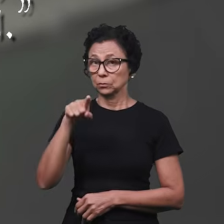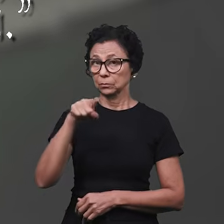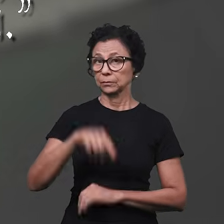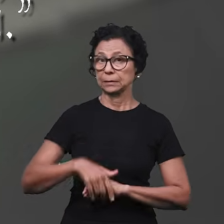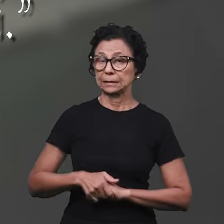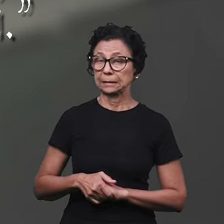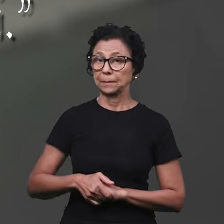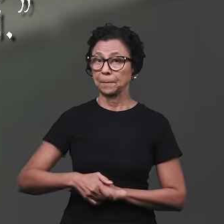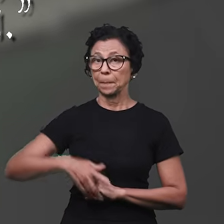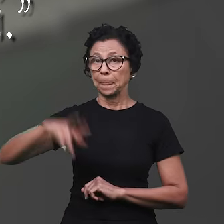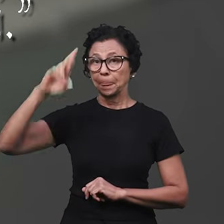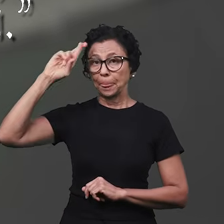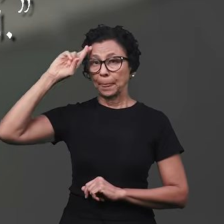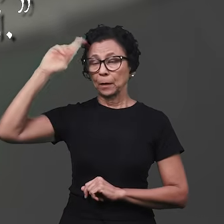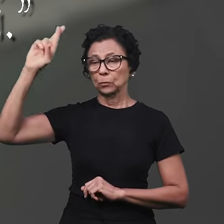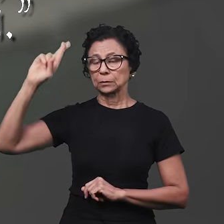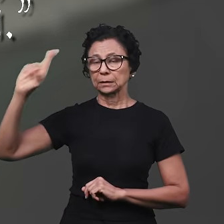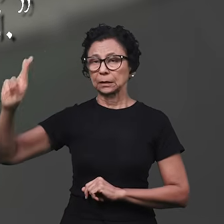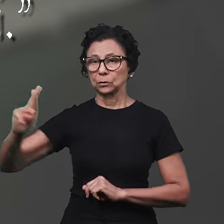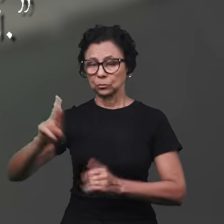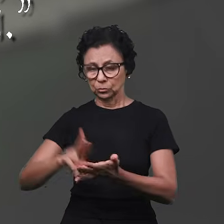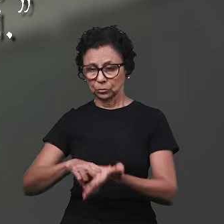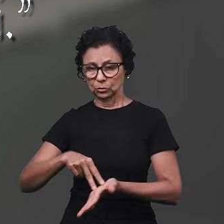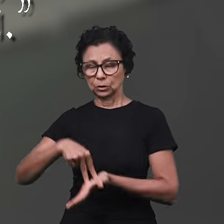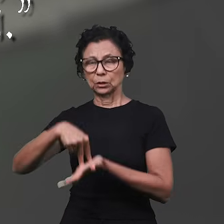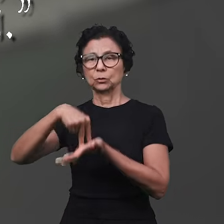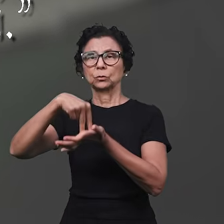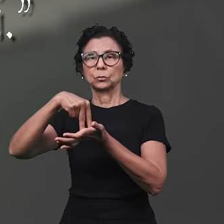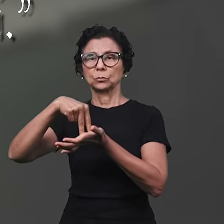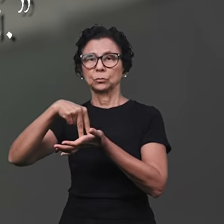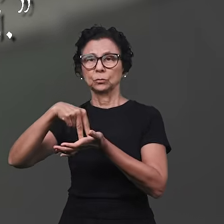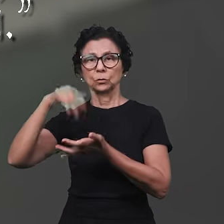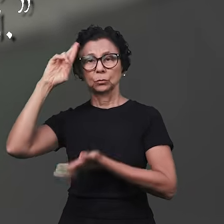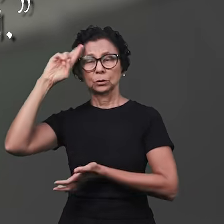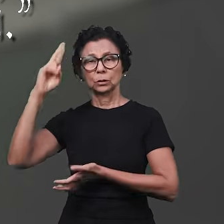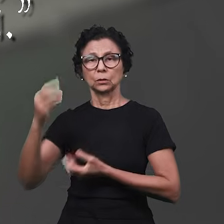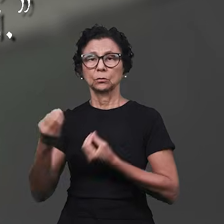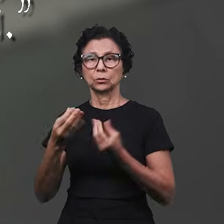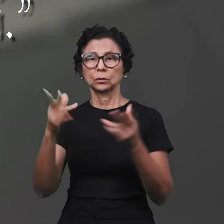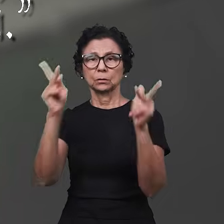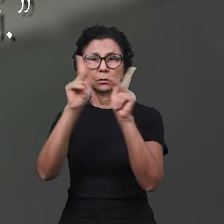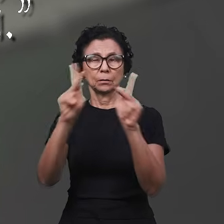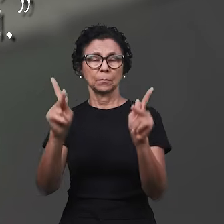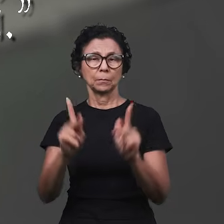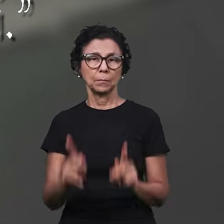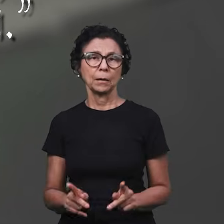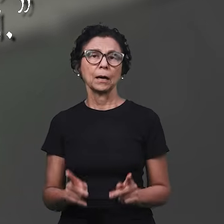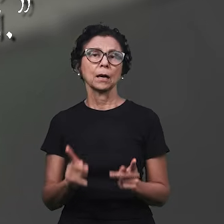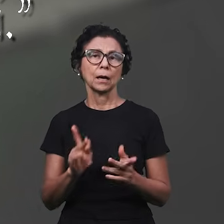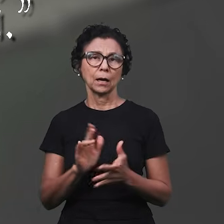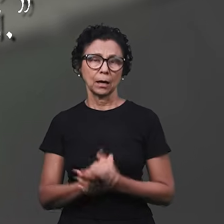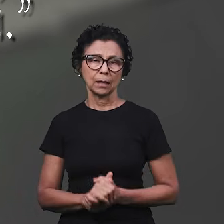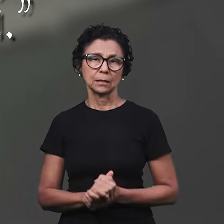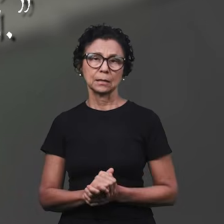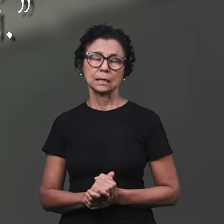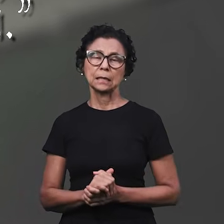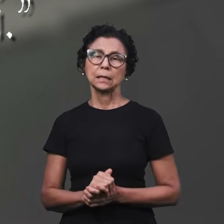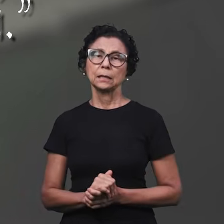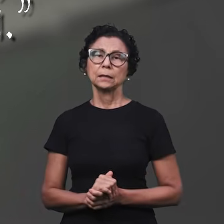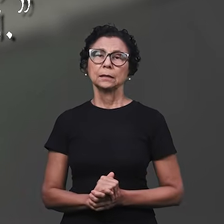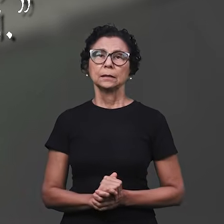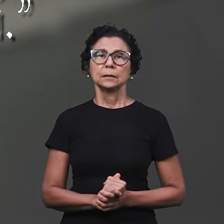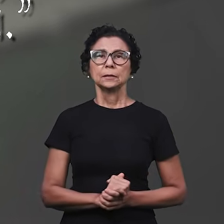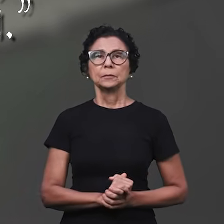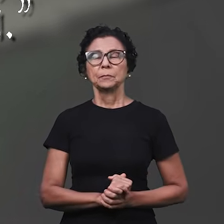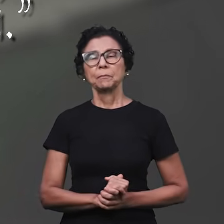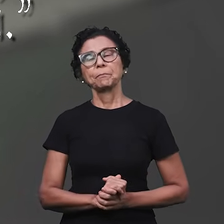O Senhor sobre ti levante o seu rosto e te dê paz. Assim porão o meu nome sobre os filhos de